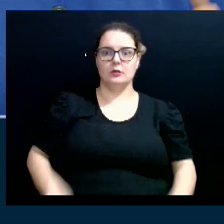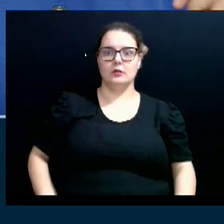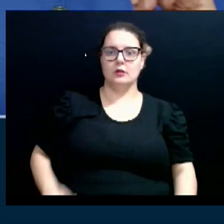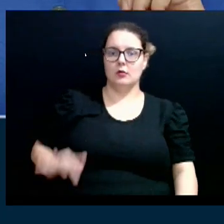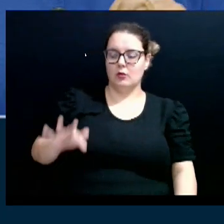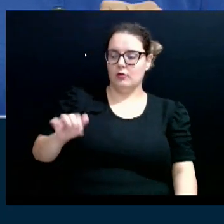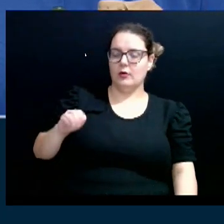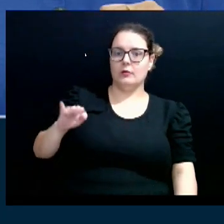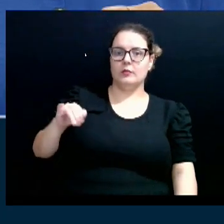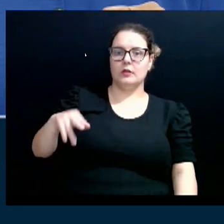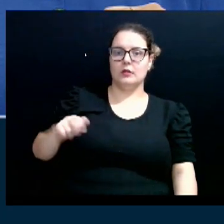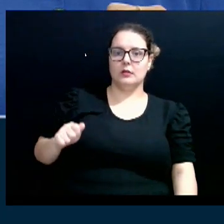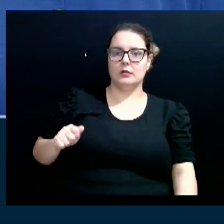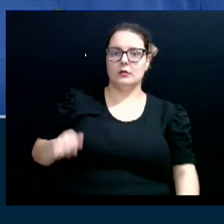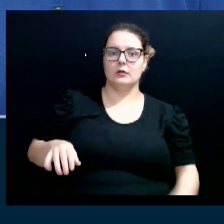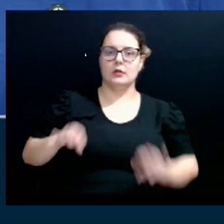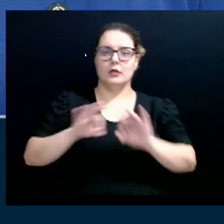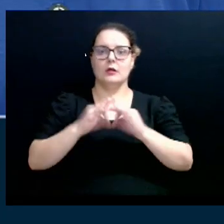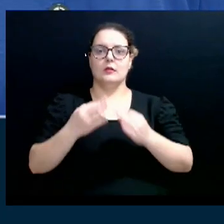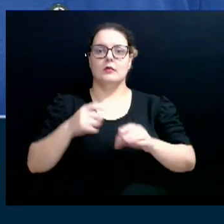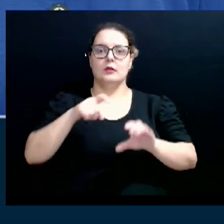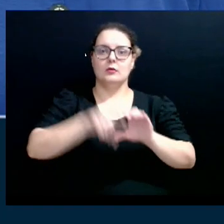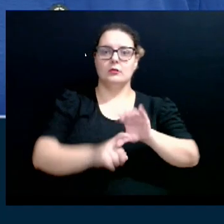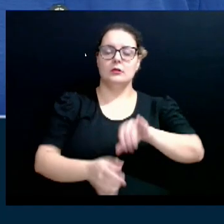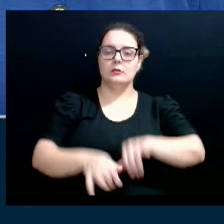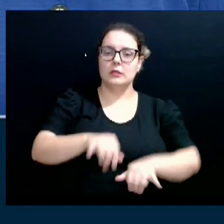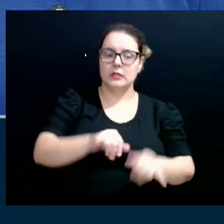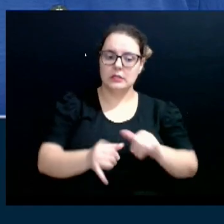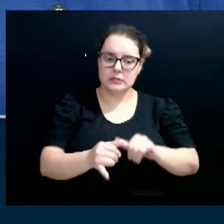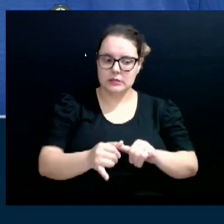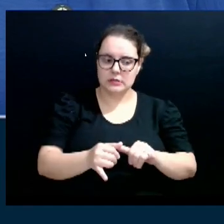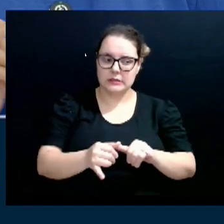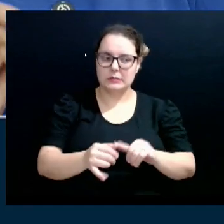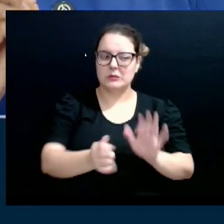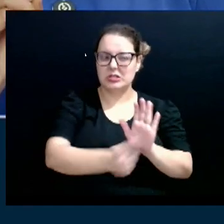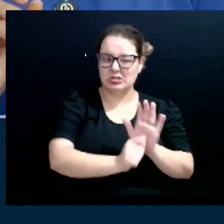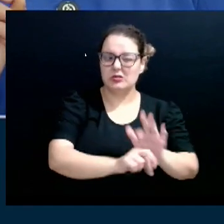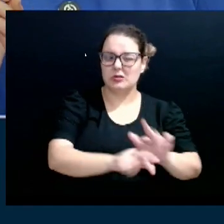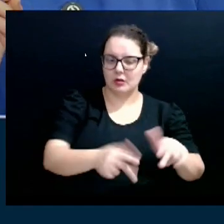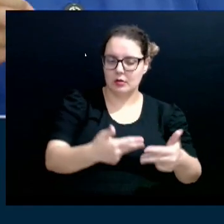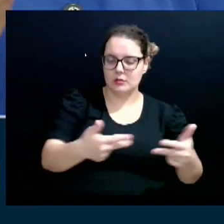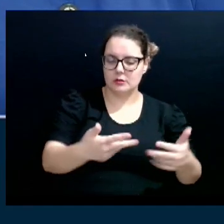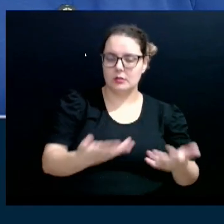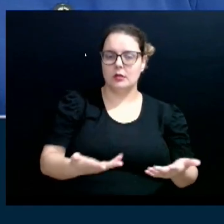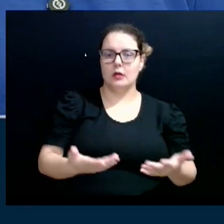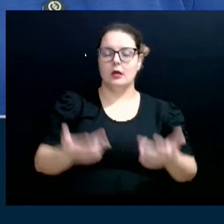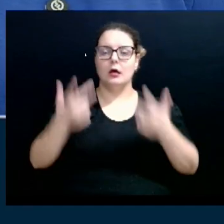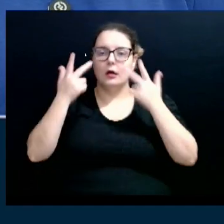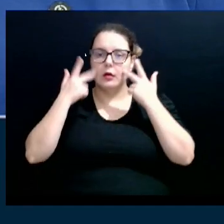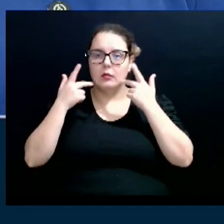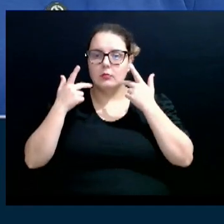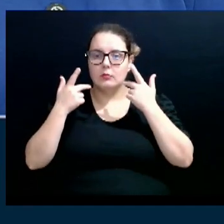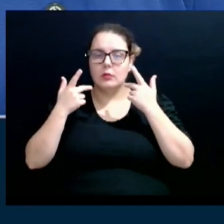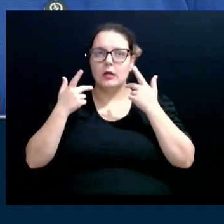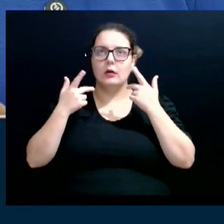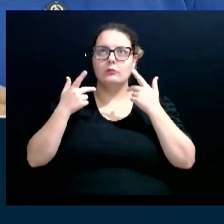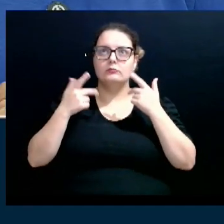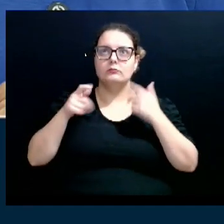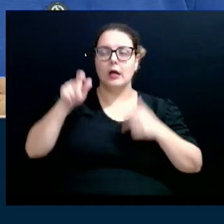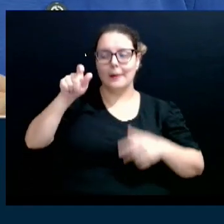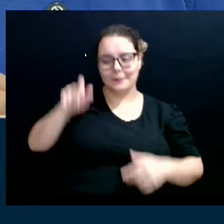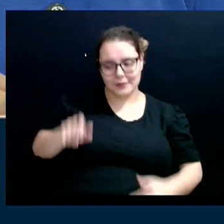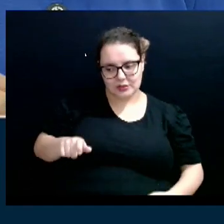em famílias com dependência química, é comum, né, quem cuida tentar controlar